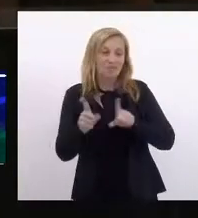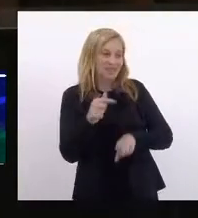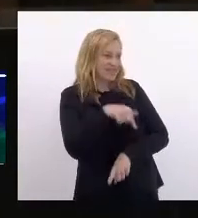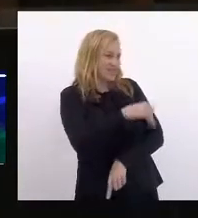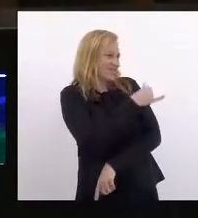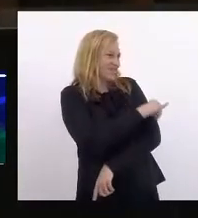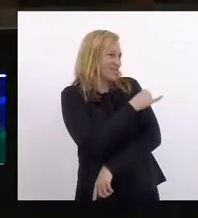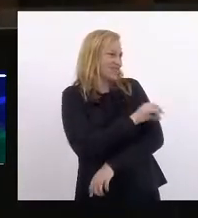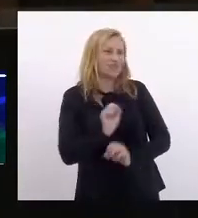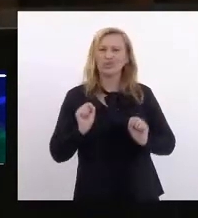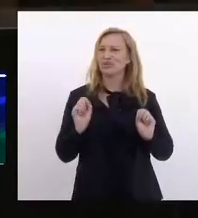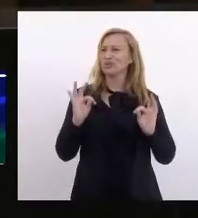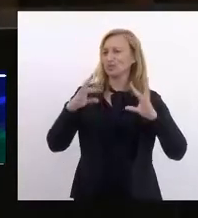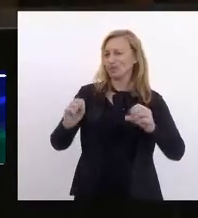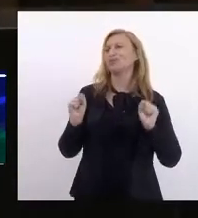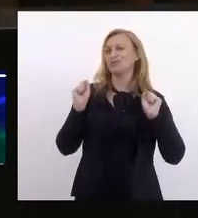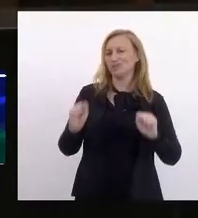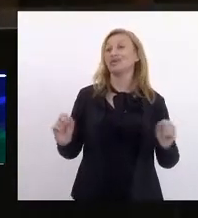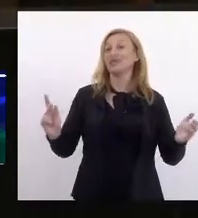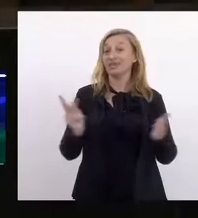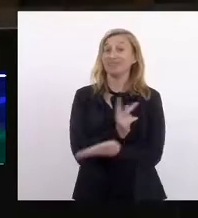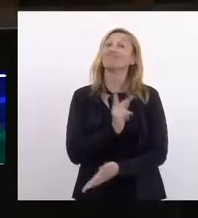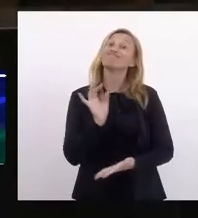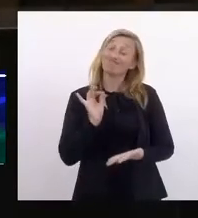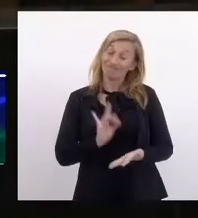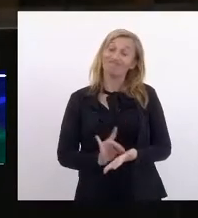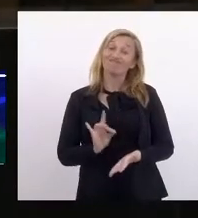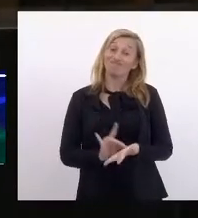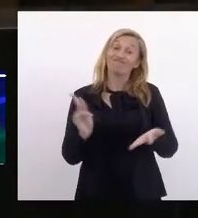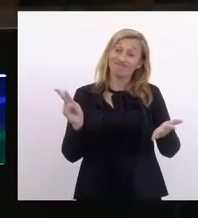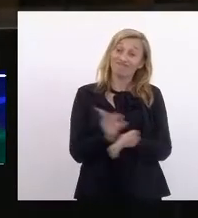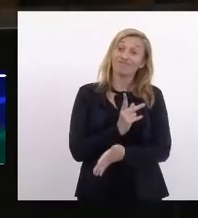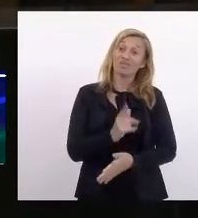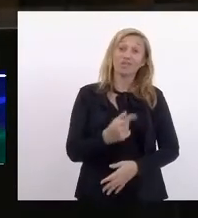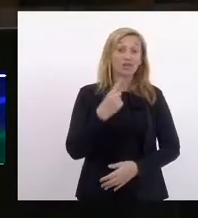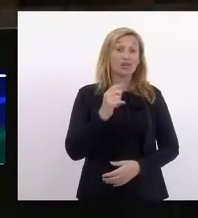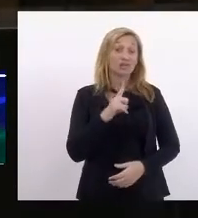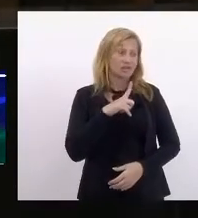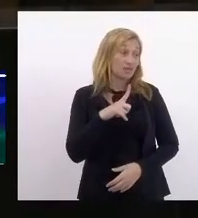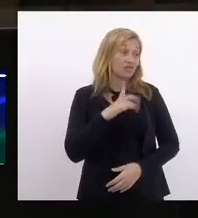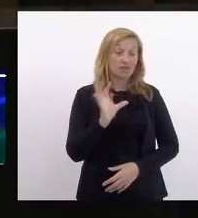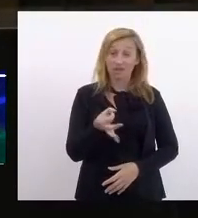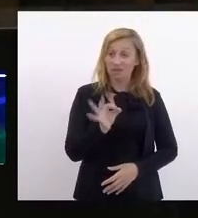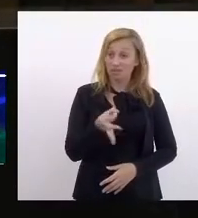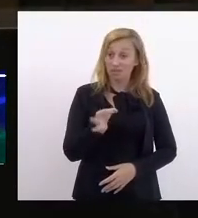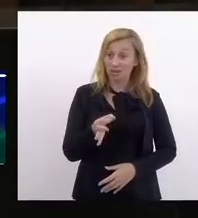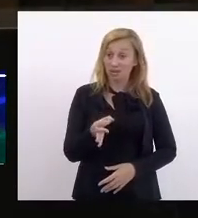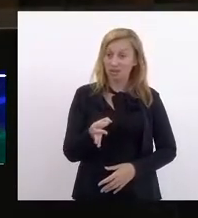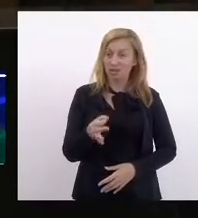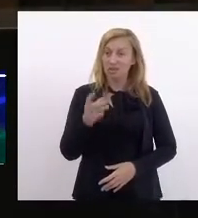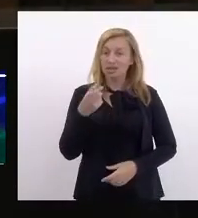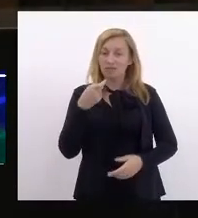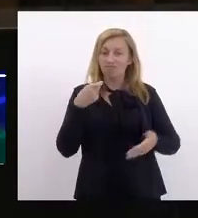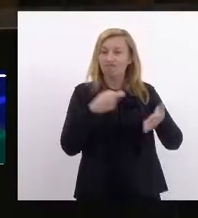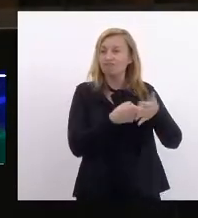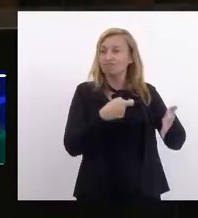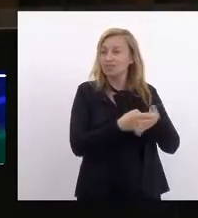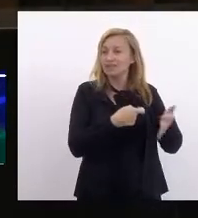poderia e tudo poderia acontecer, como bem aconteceu. A gente teve, inclusive,